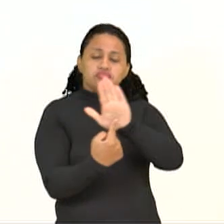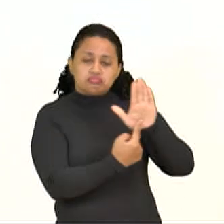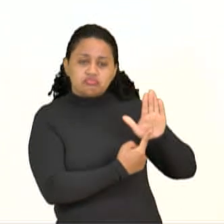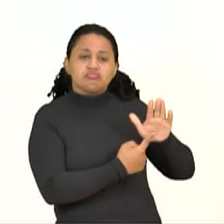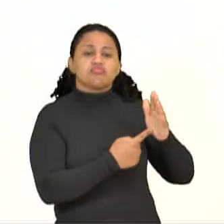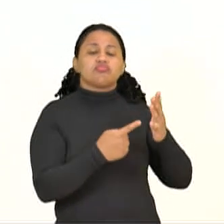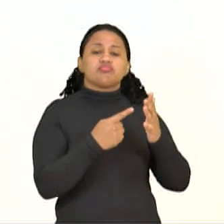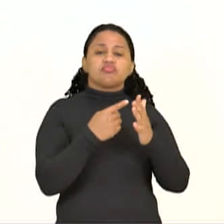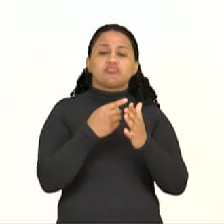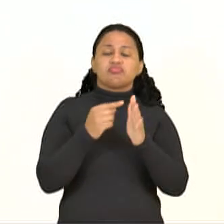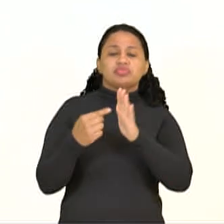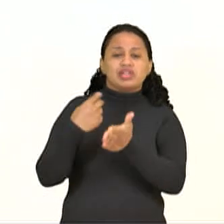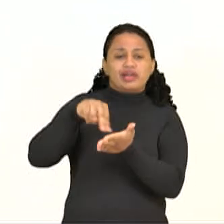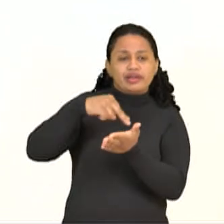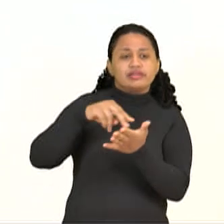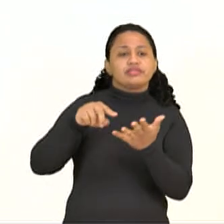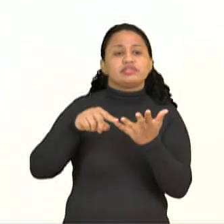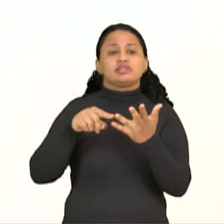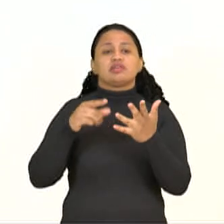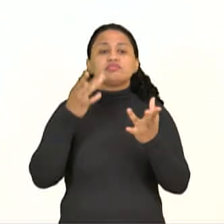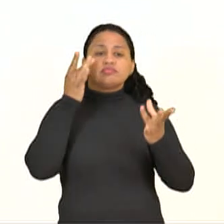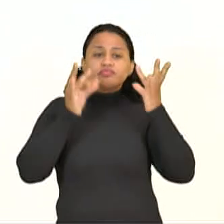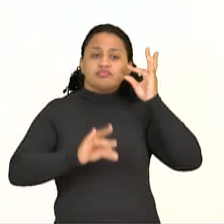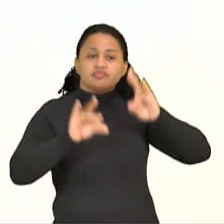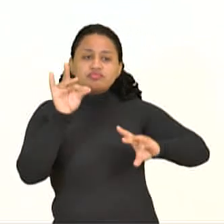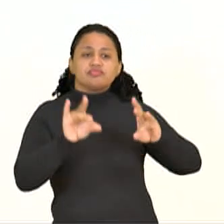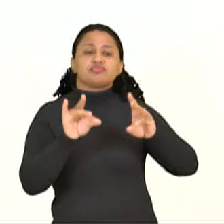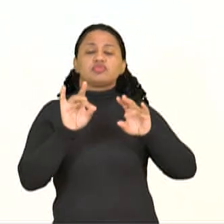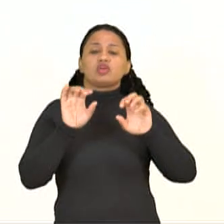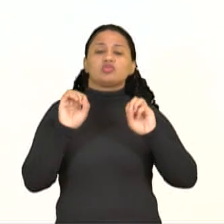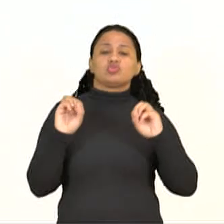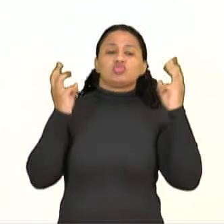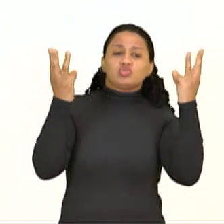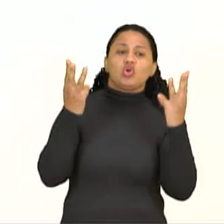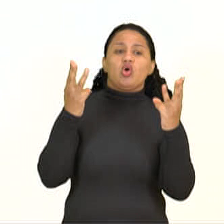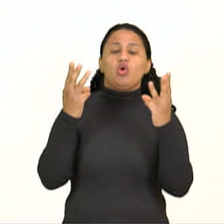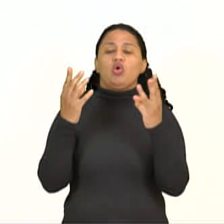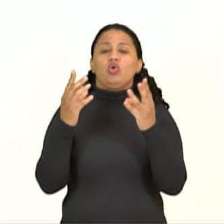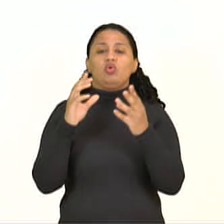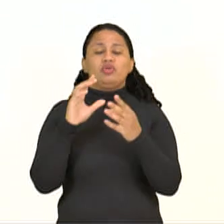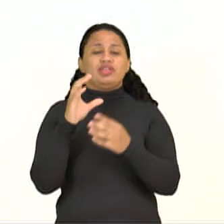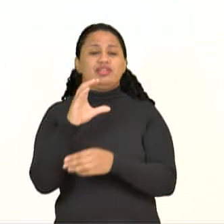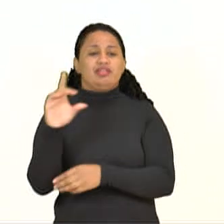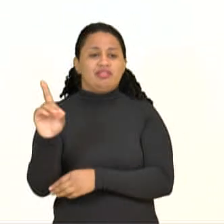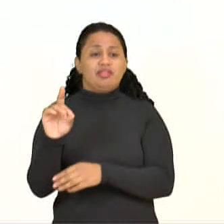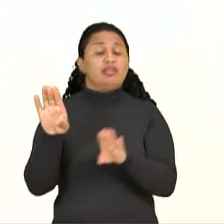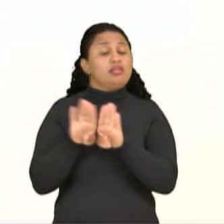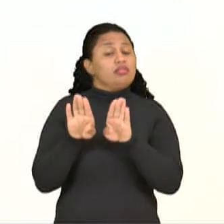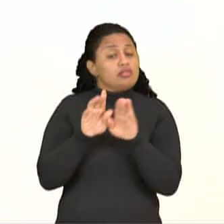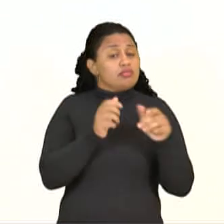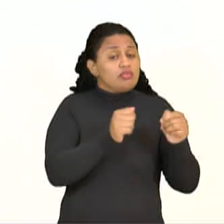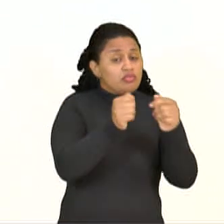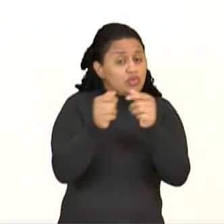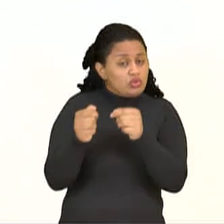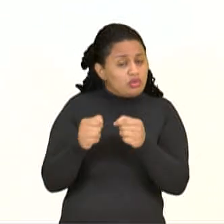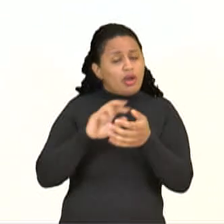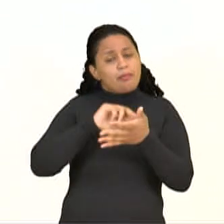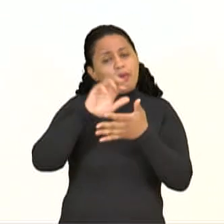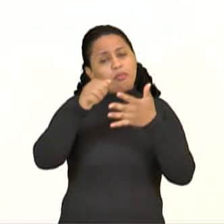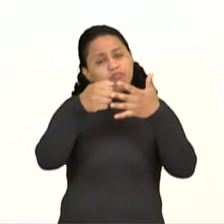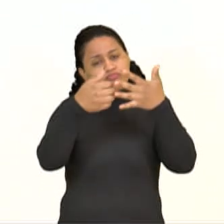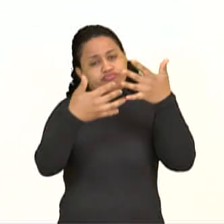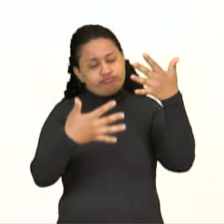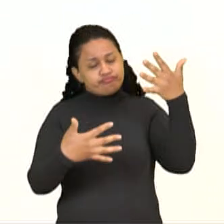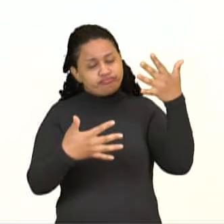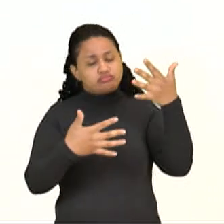exposições, performances, peças de teatro, shows, álbuns e inclusive games, além